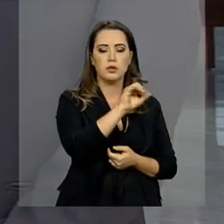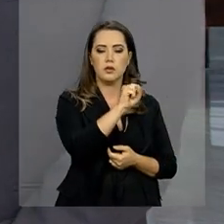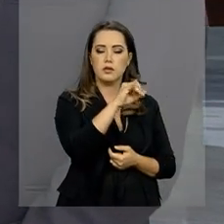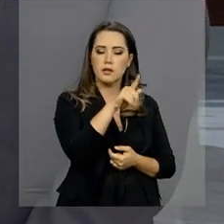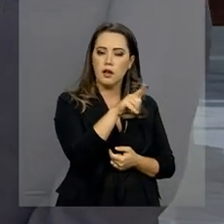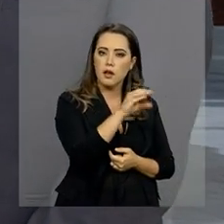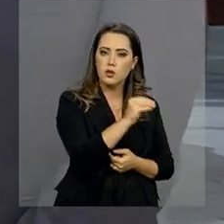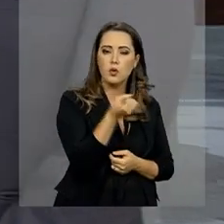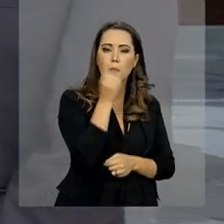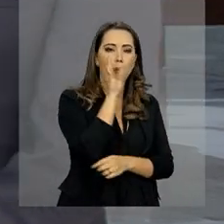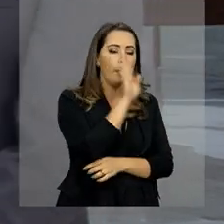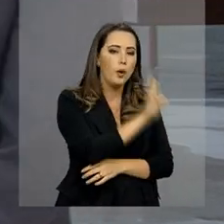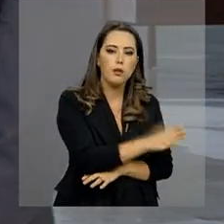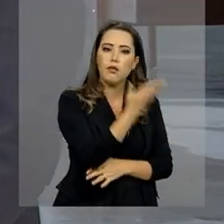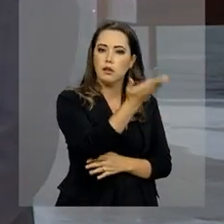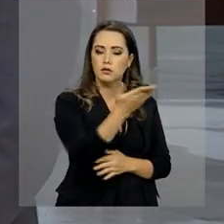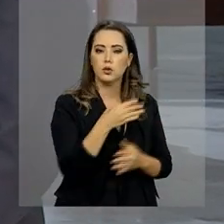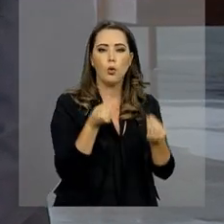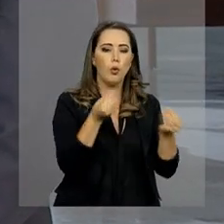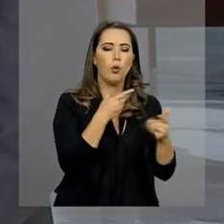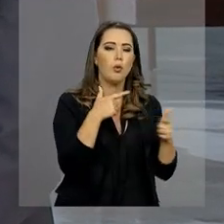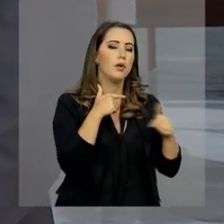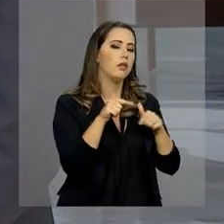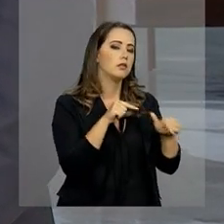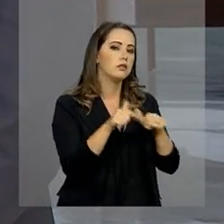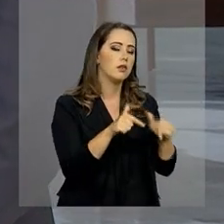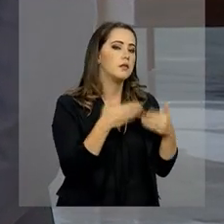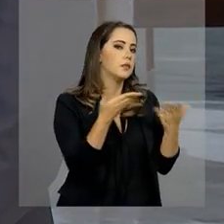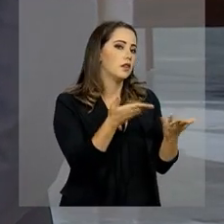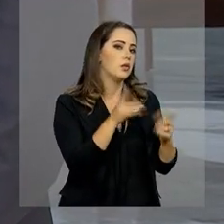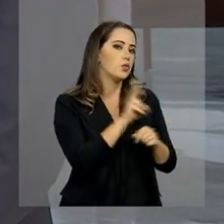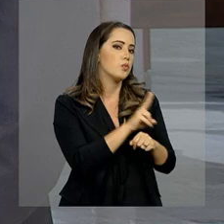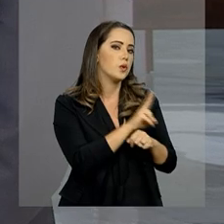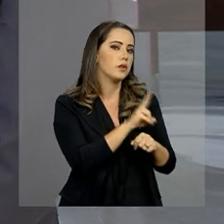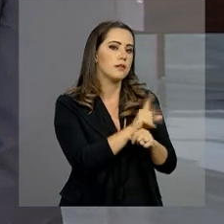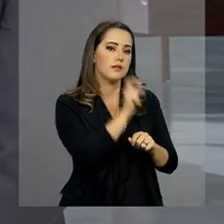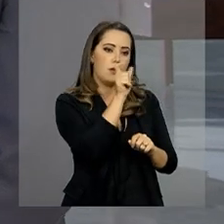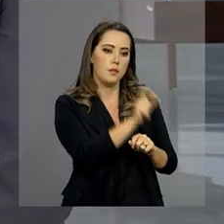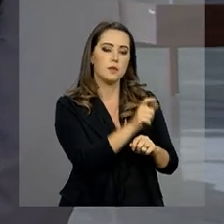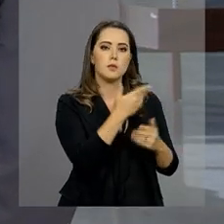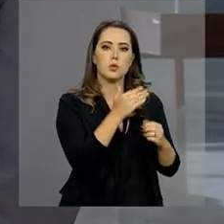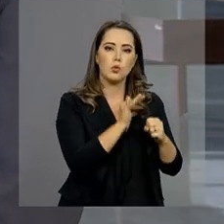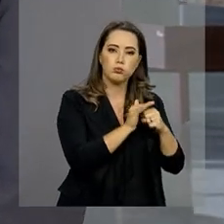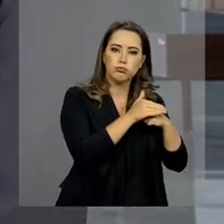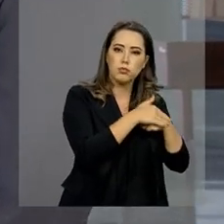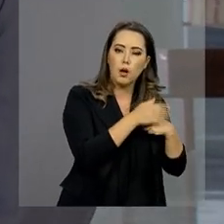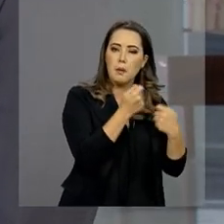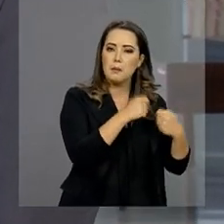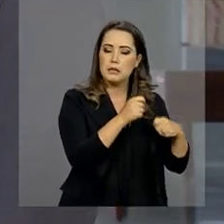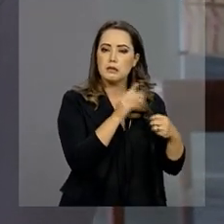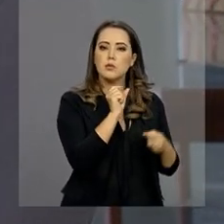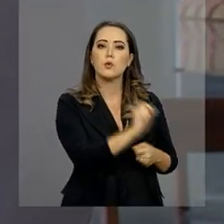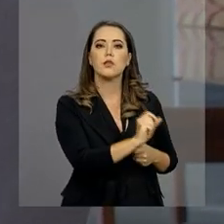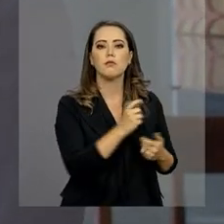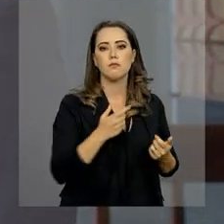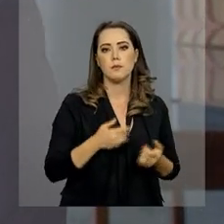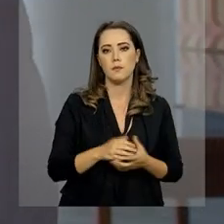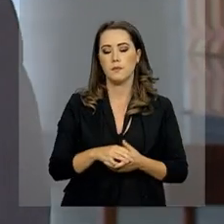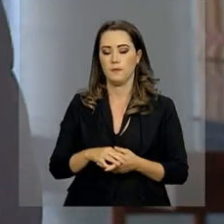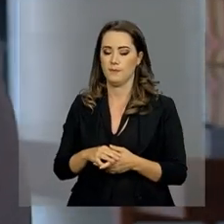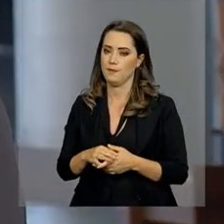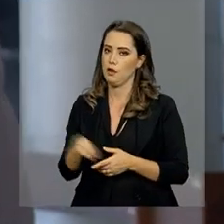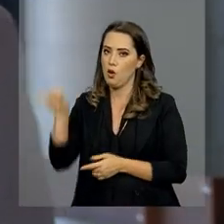portaria do secretário como funciona esse programa de proteção tem algum requisito necessário para a pessoa participar